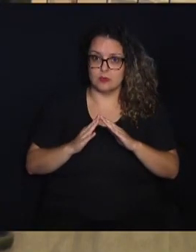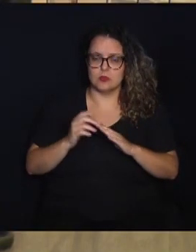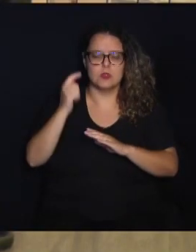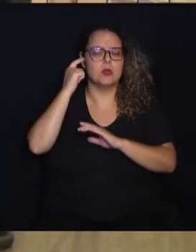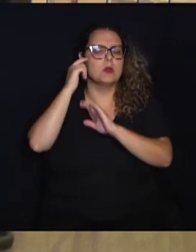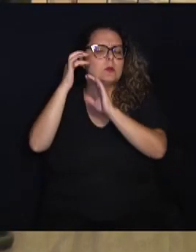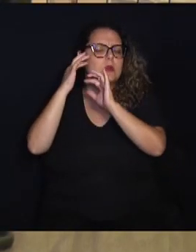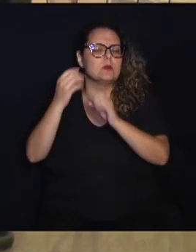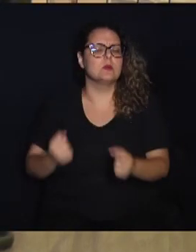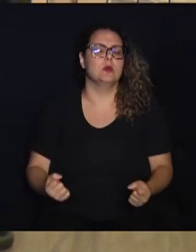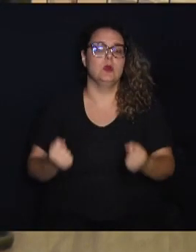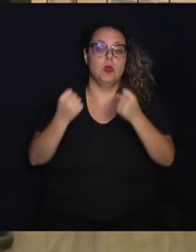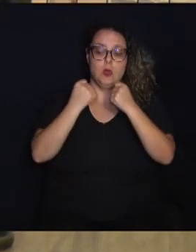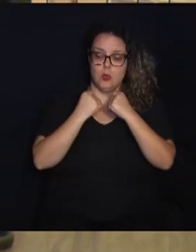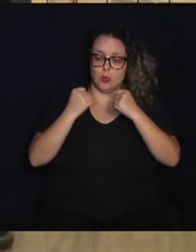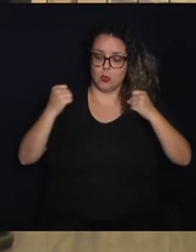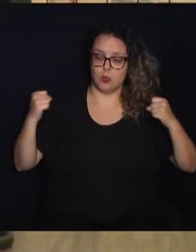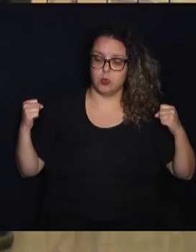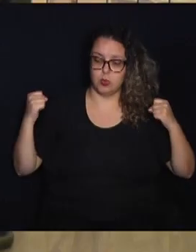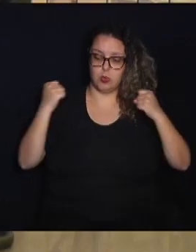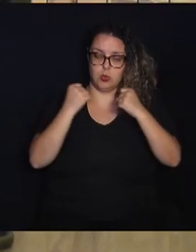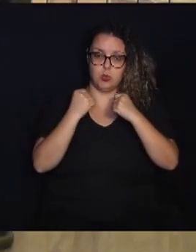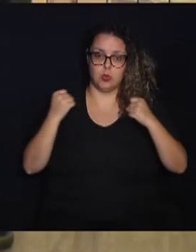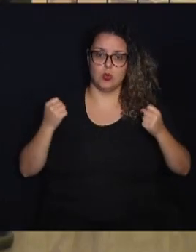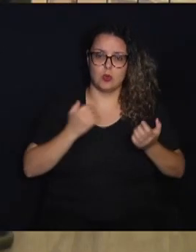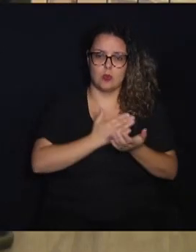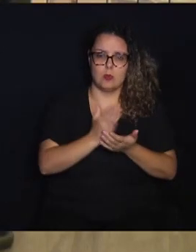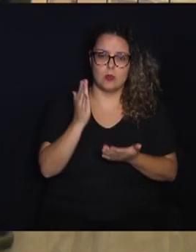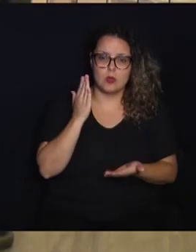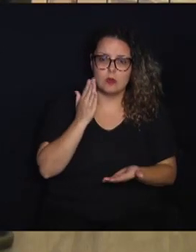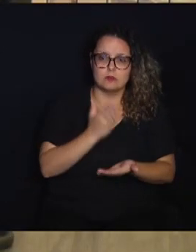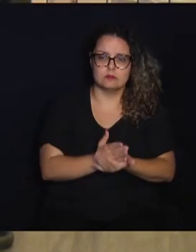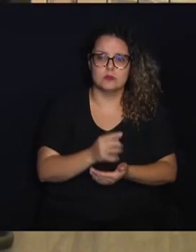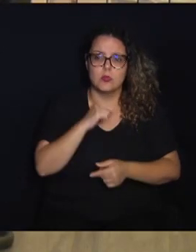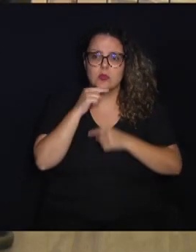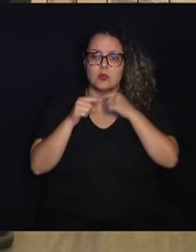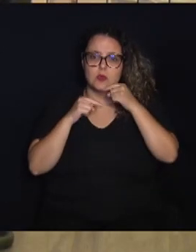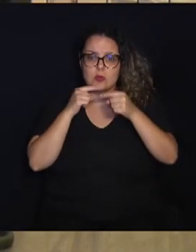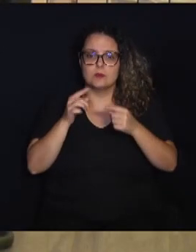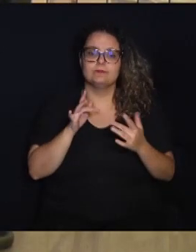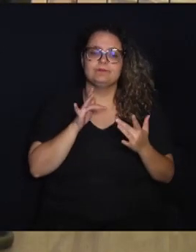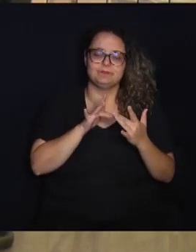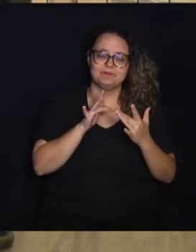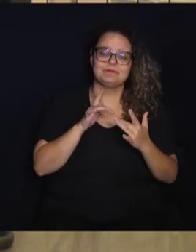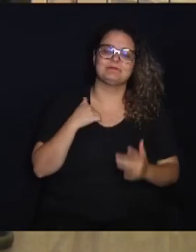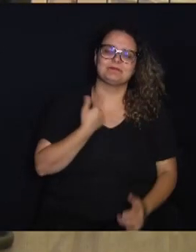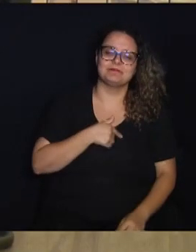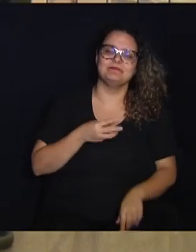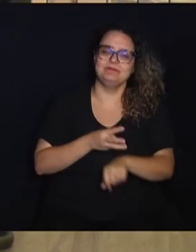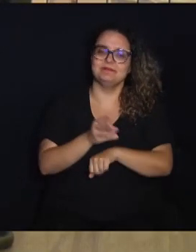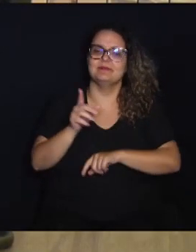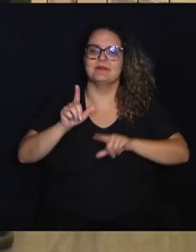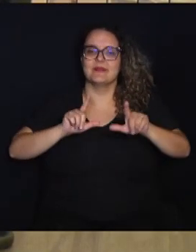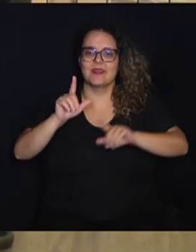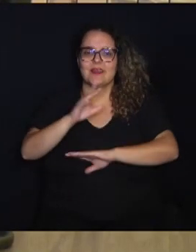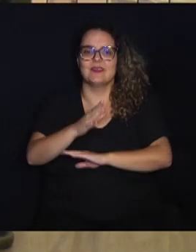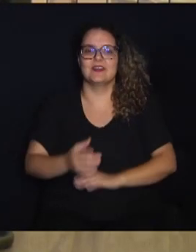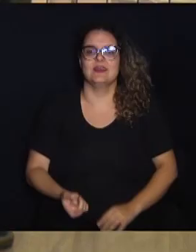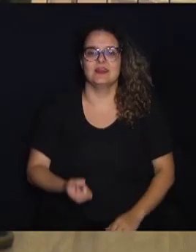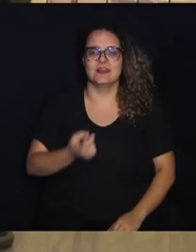alguma atividade física? Começou, parou, tem dúvida? Entre em contato com a gente pelo WhatsApp da TV Câmara